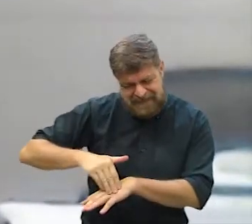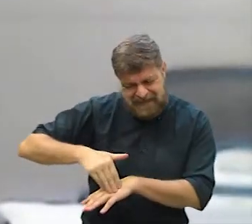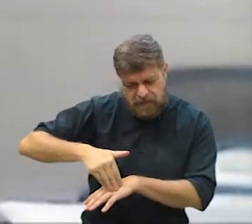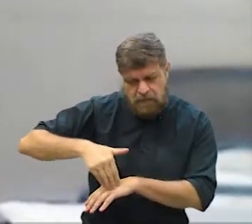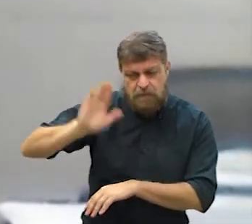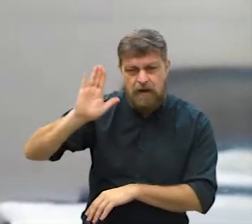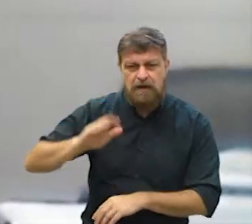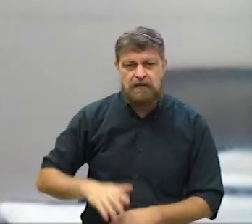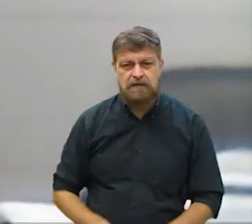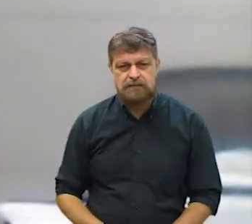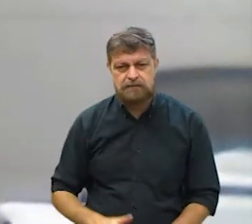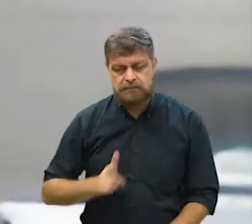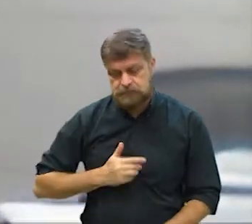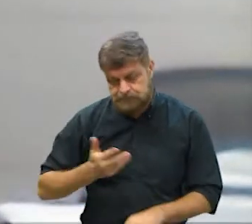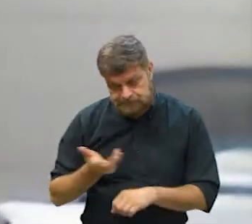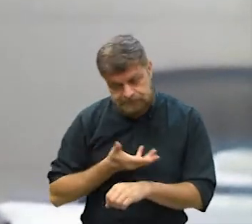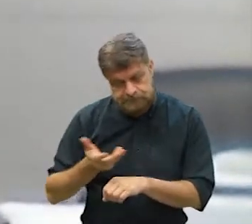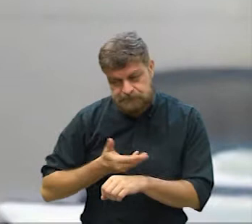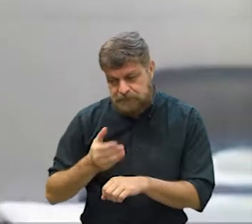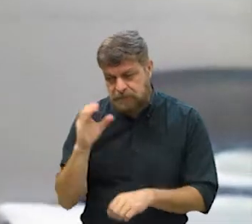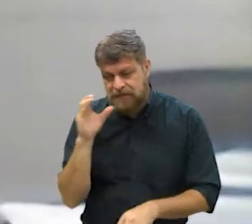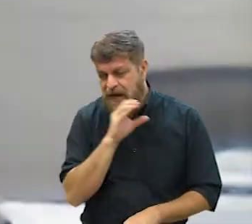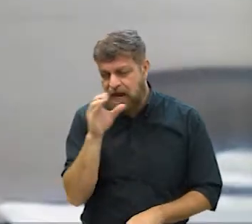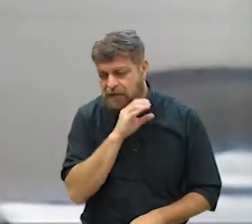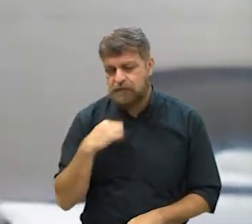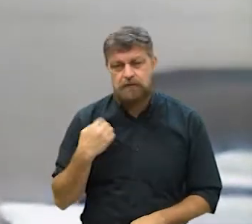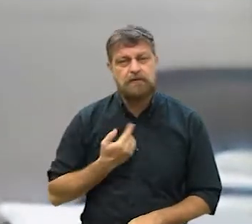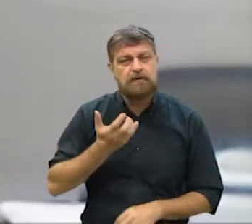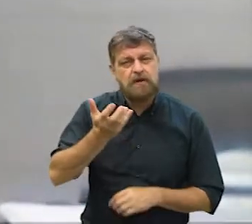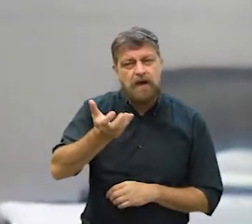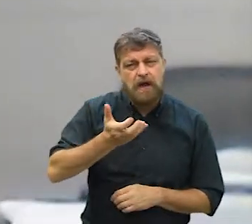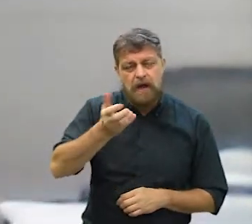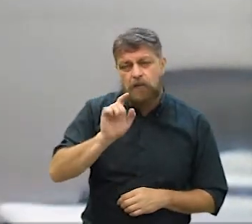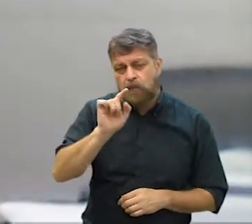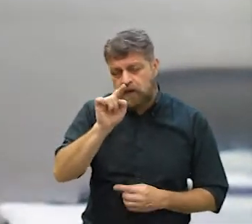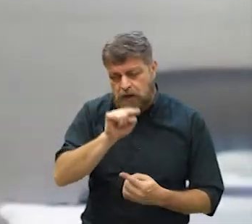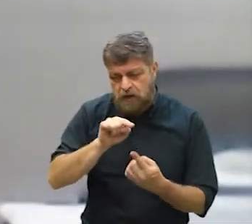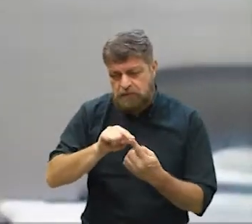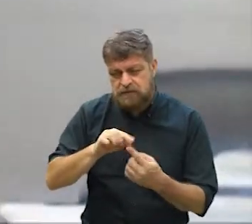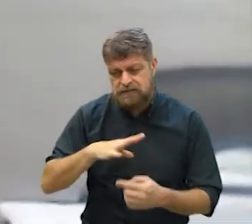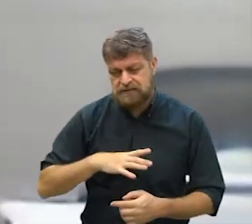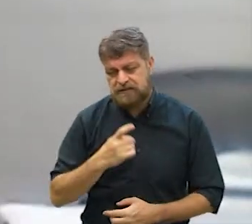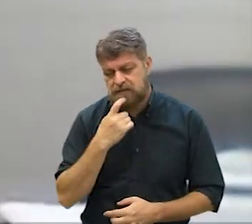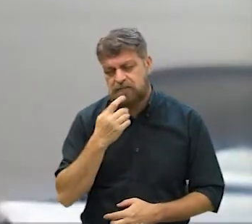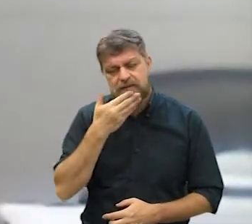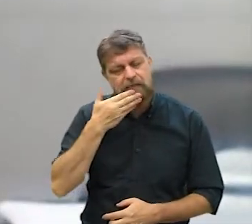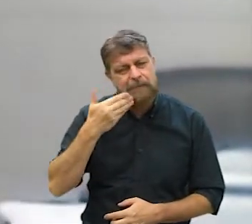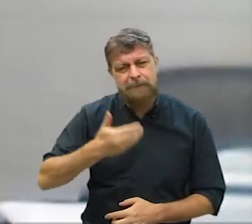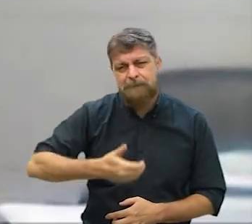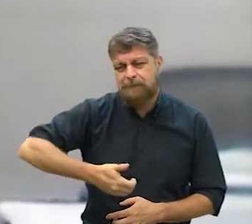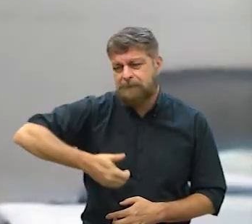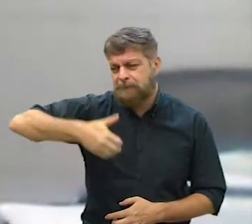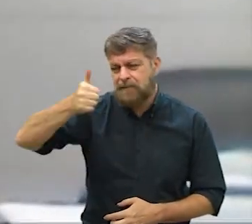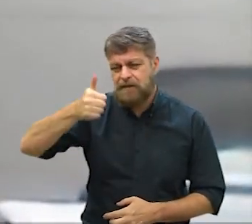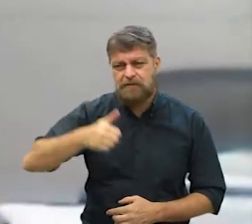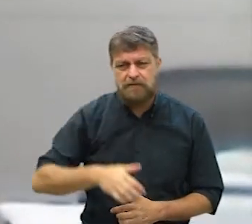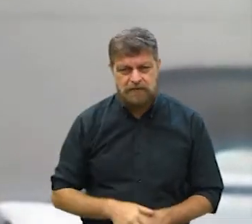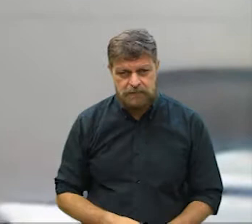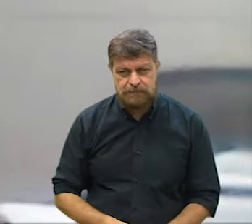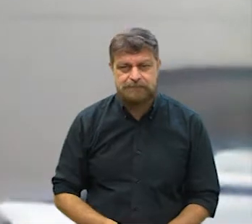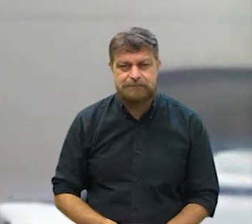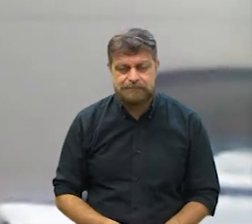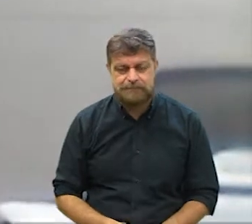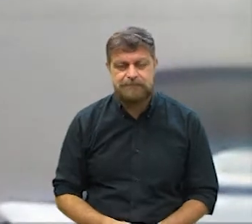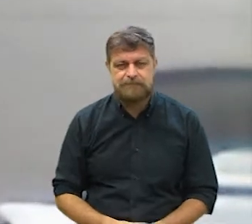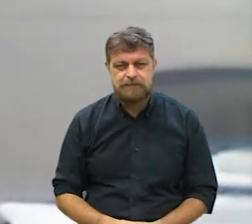mais, né? Com muita pressa, porque nós queremos que Campinas melhore ainda mais